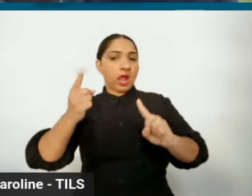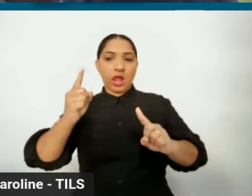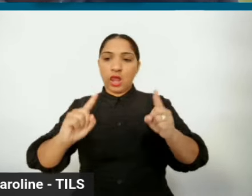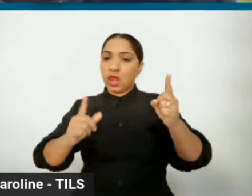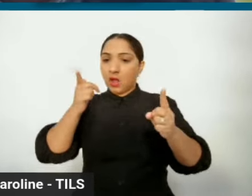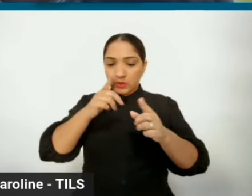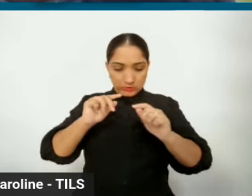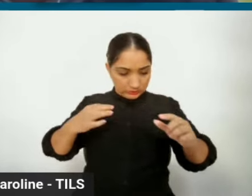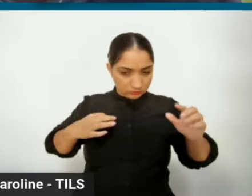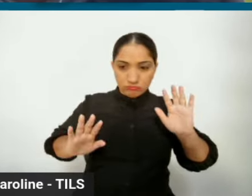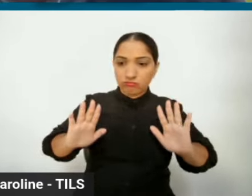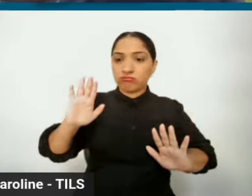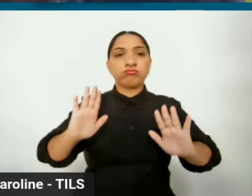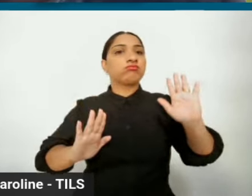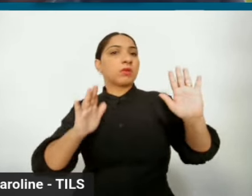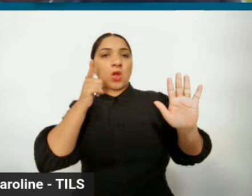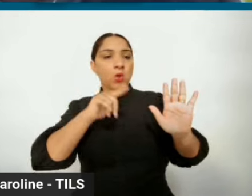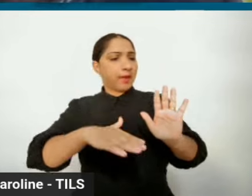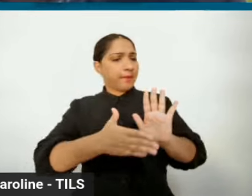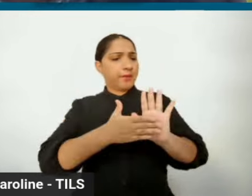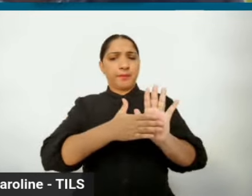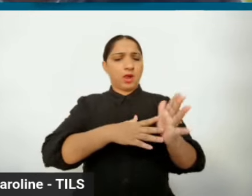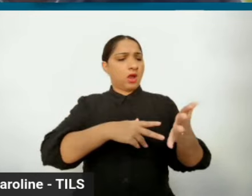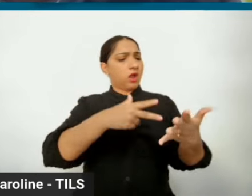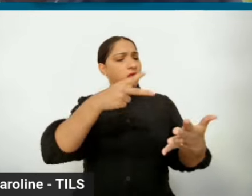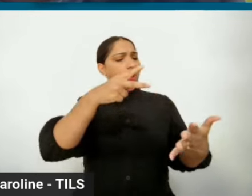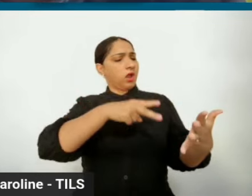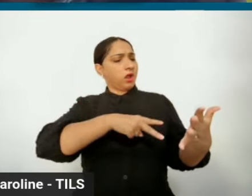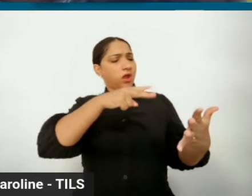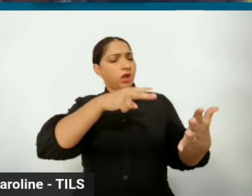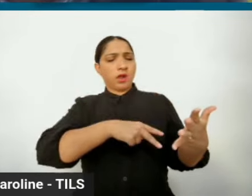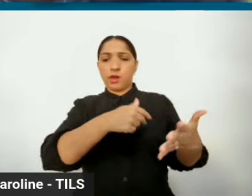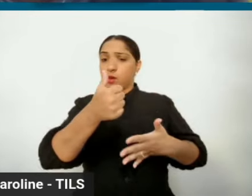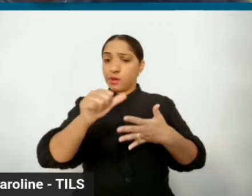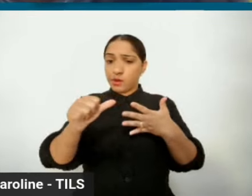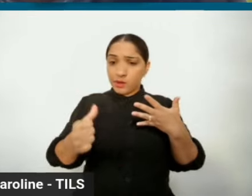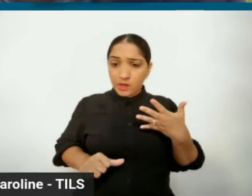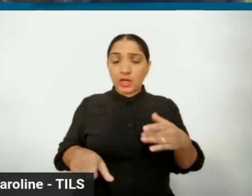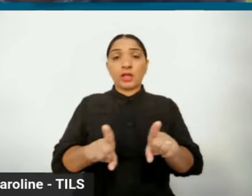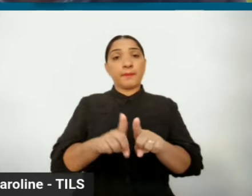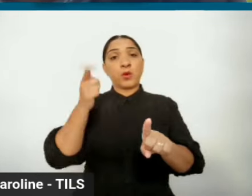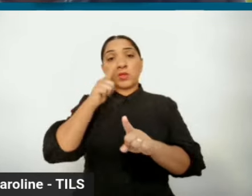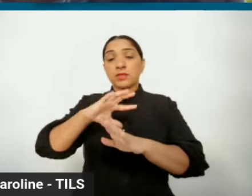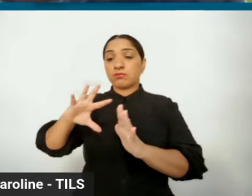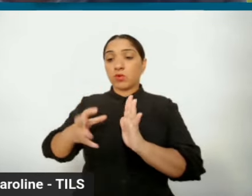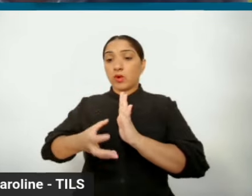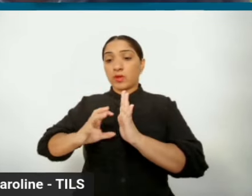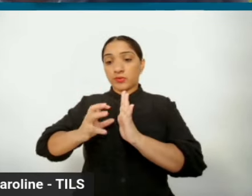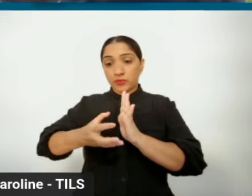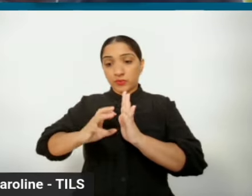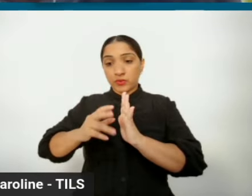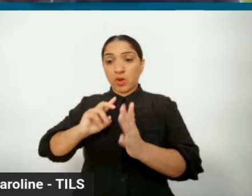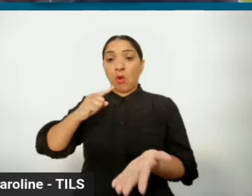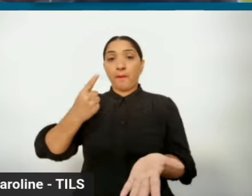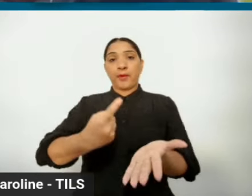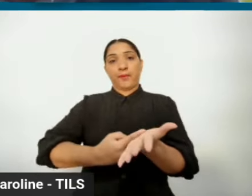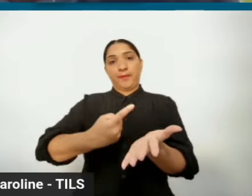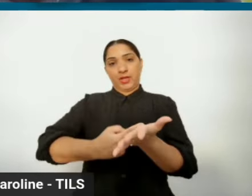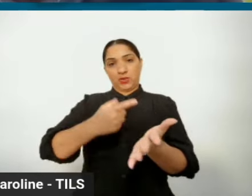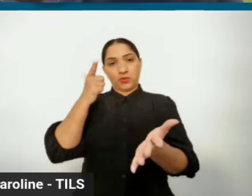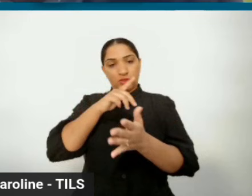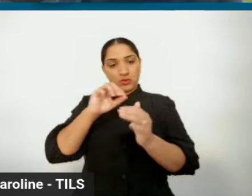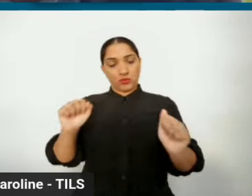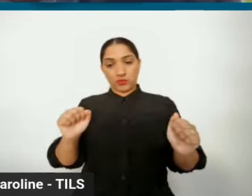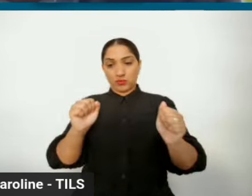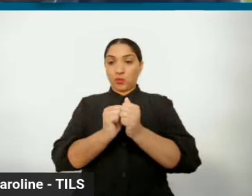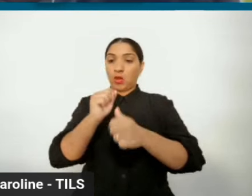realizaram, analisando as suas propostas, os partidos também, qual o compromisso dos partidos, enfim, com esses projetos sociais, com os